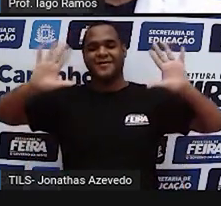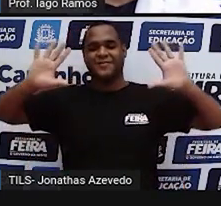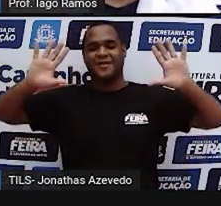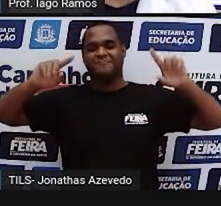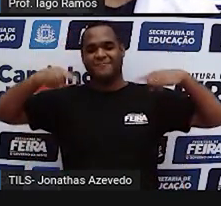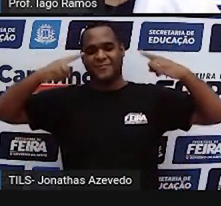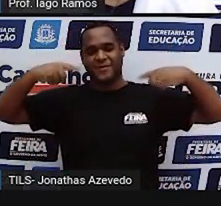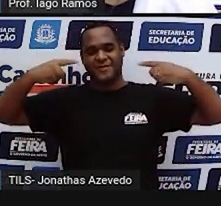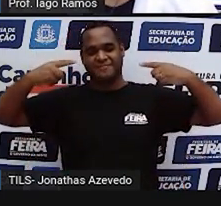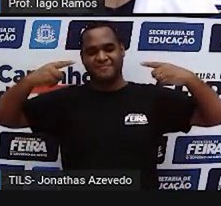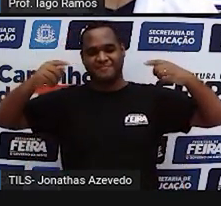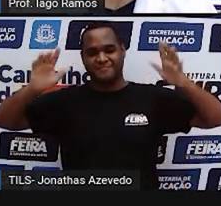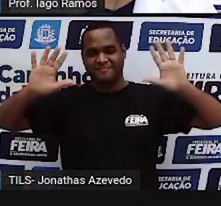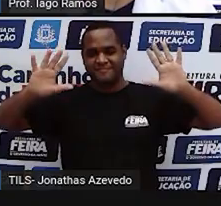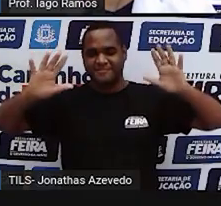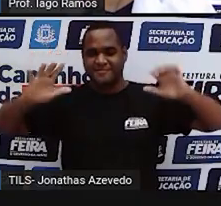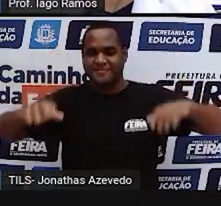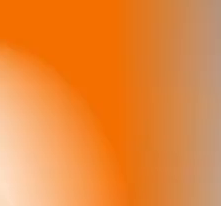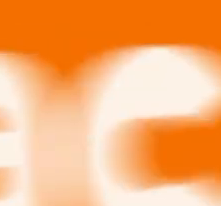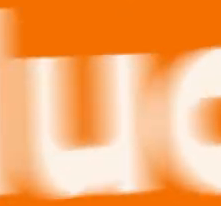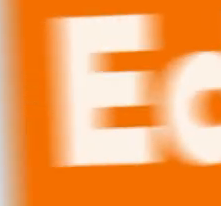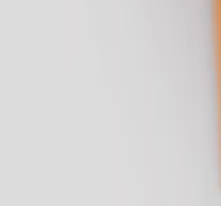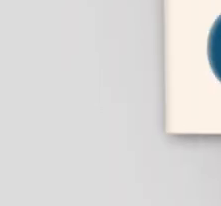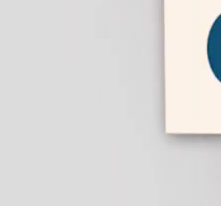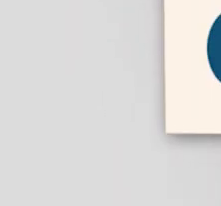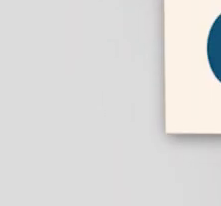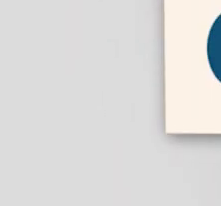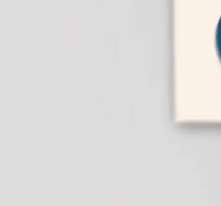até a próxima E aí